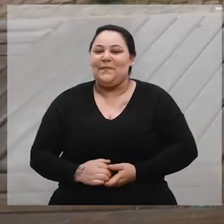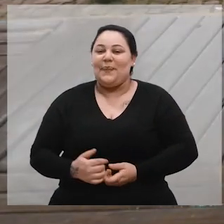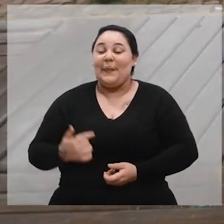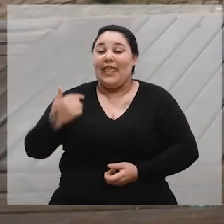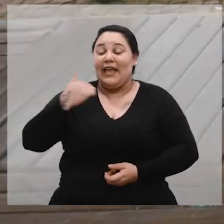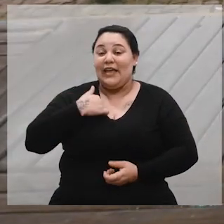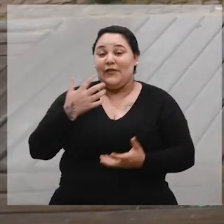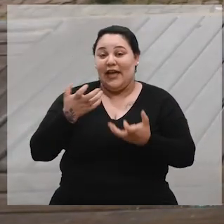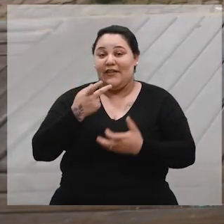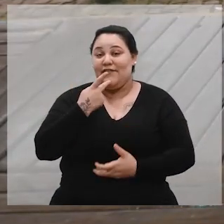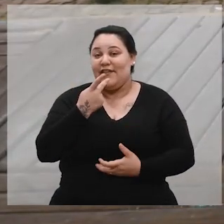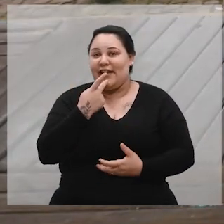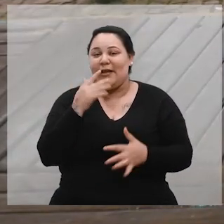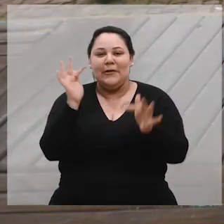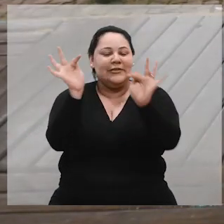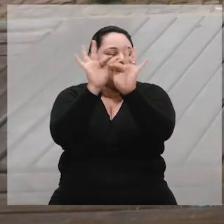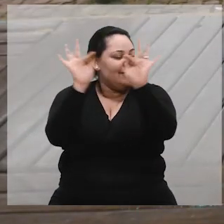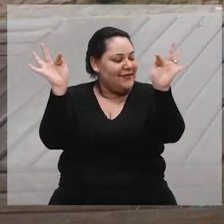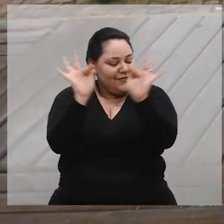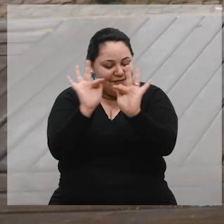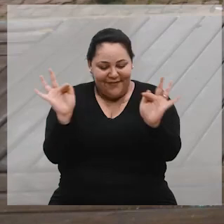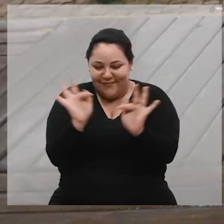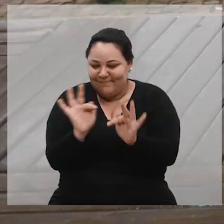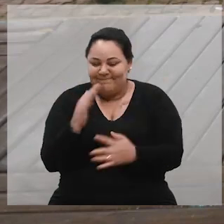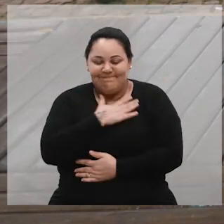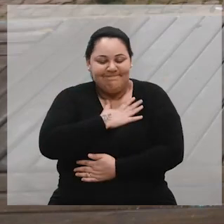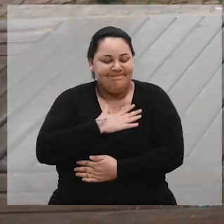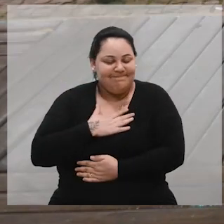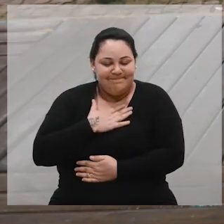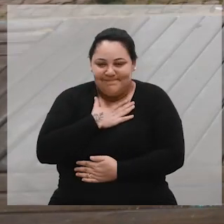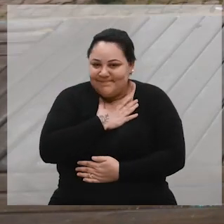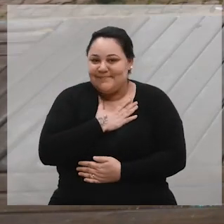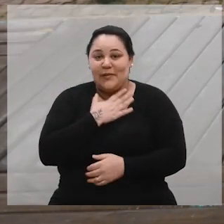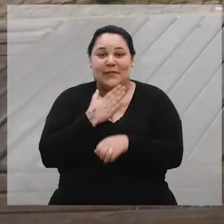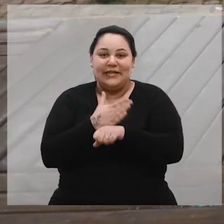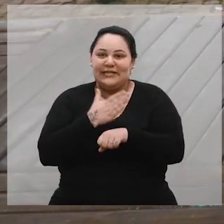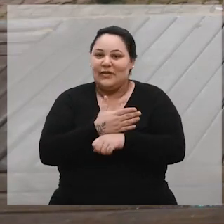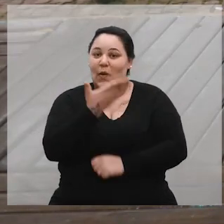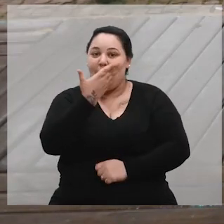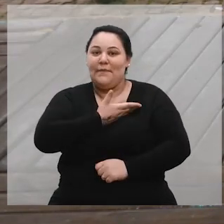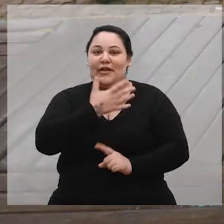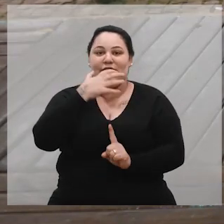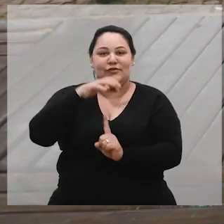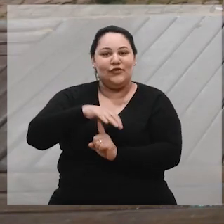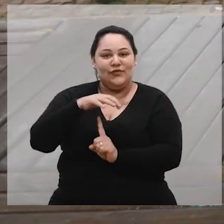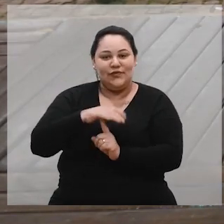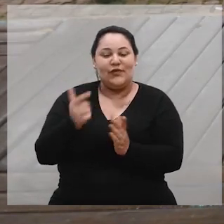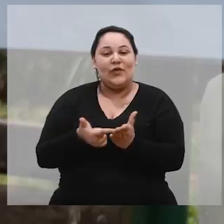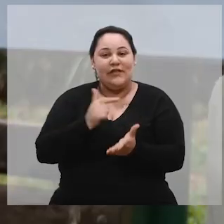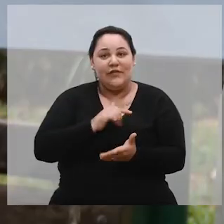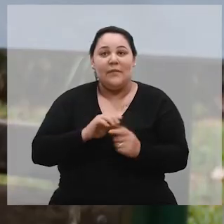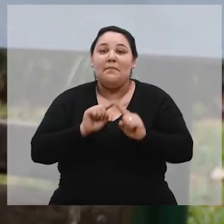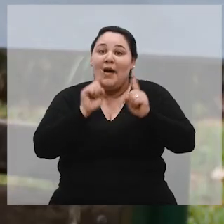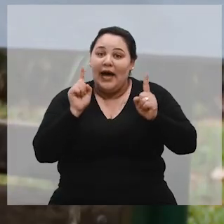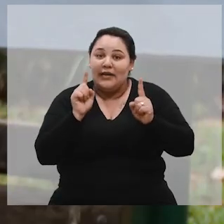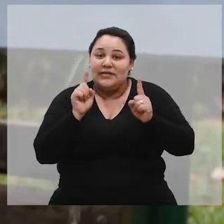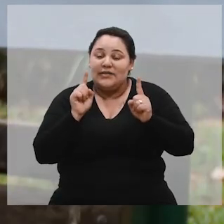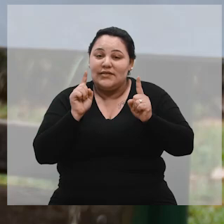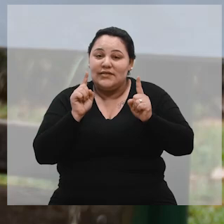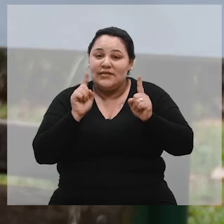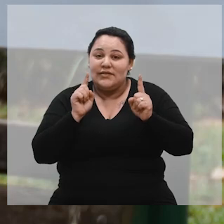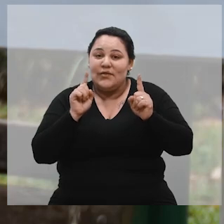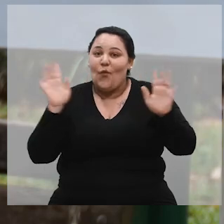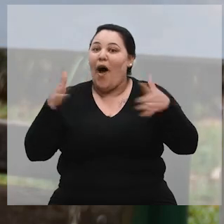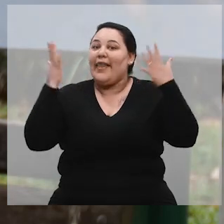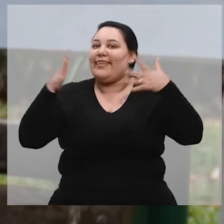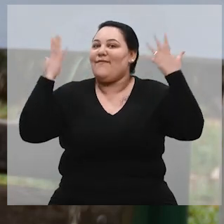Eu quero dizer que é uma alegria gigantesca estar nessa feira como amigo do livro, mas sou animador cultural. Então o